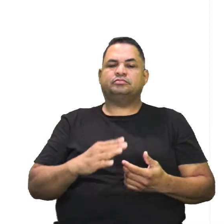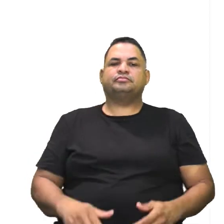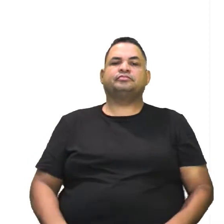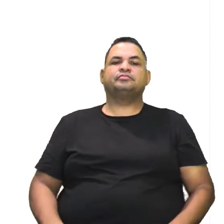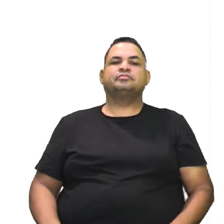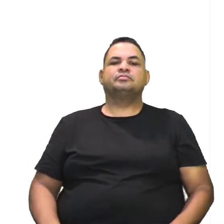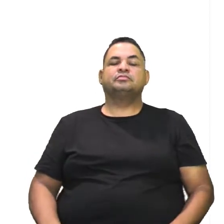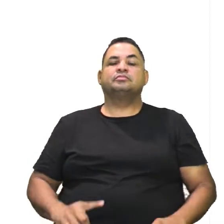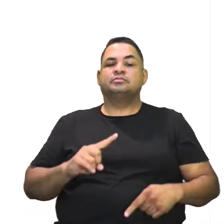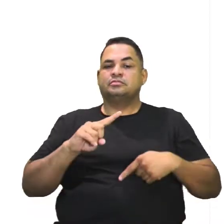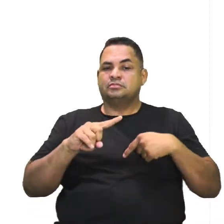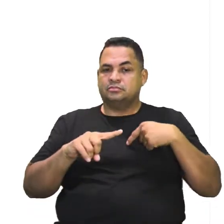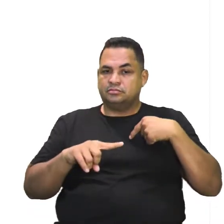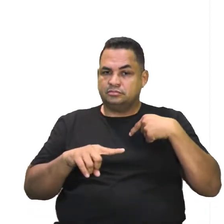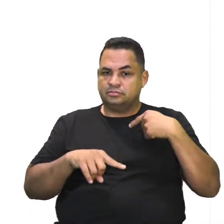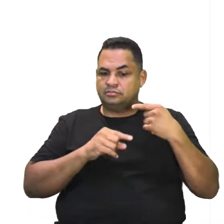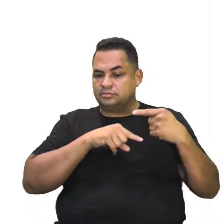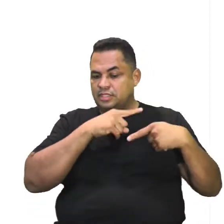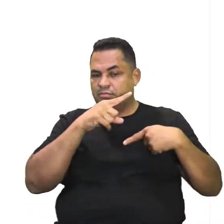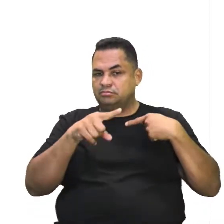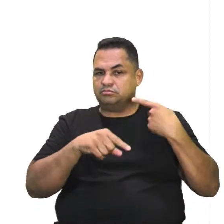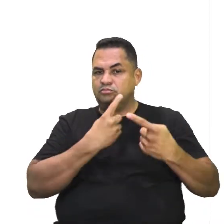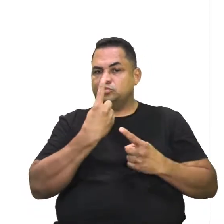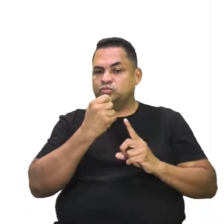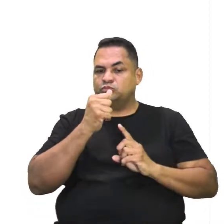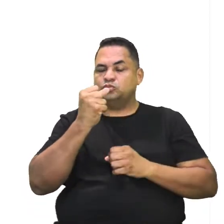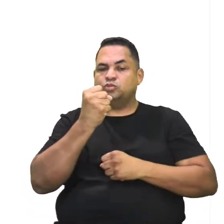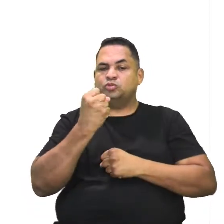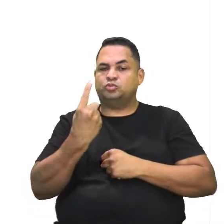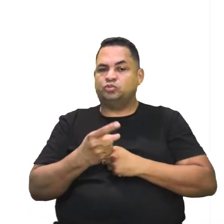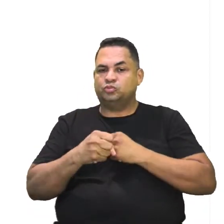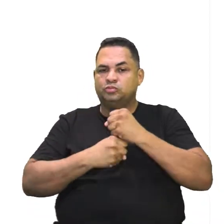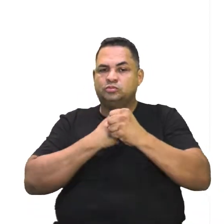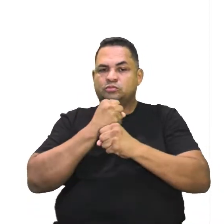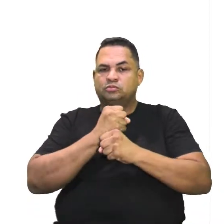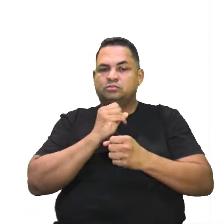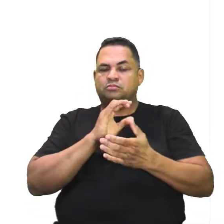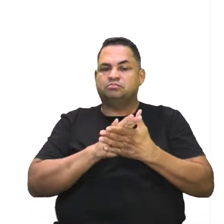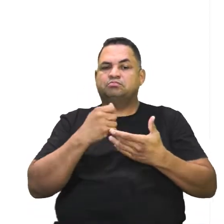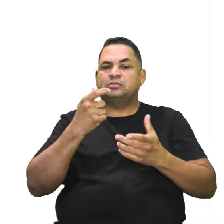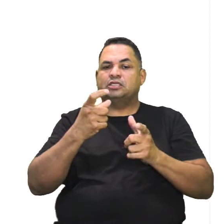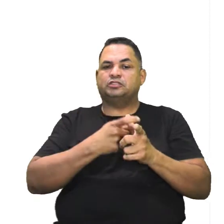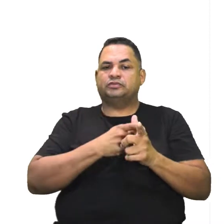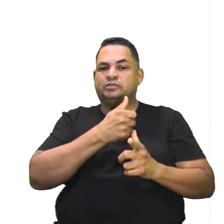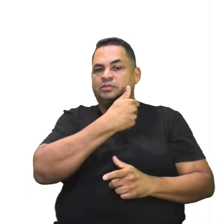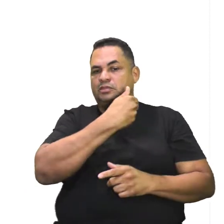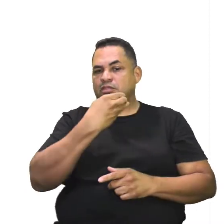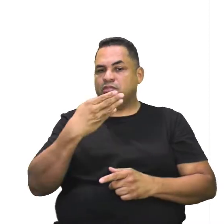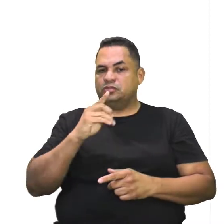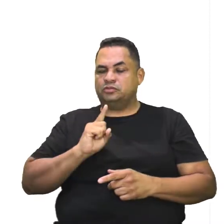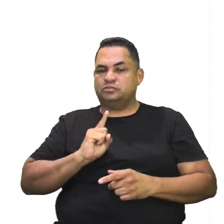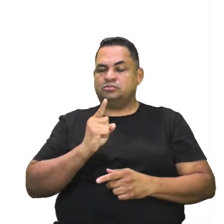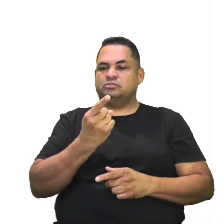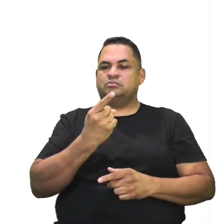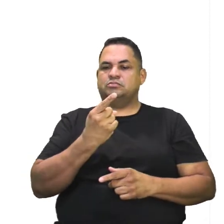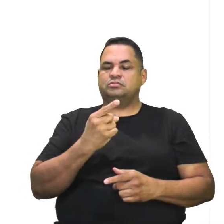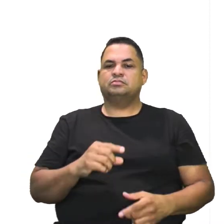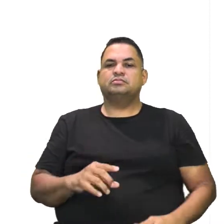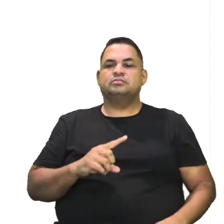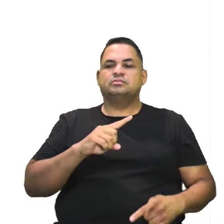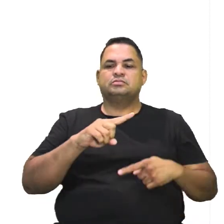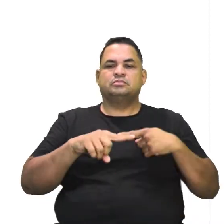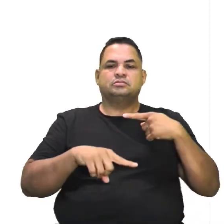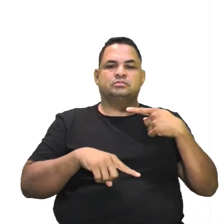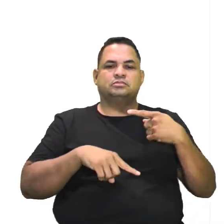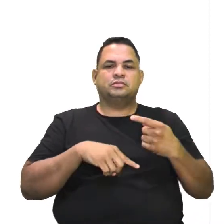recebeu. Inicial. Agora, com o passar do tempo, se for um ano? Em um ano ele está devendo 14 mil. 14 mil, né? E se